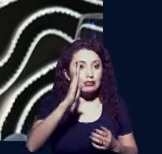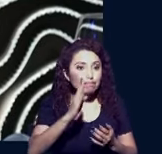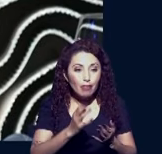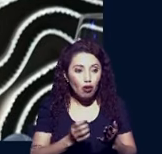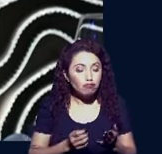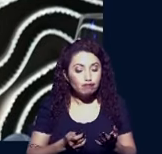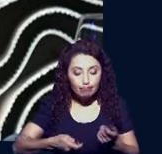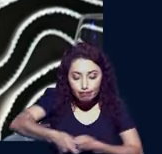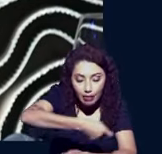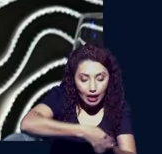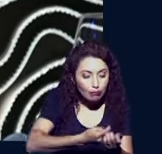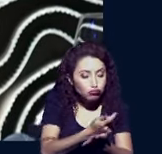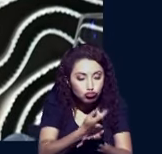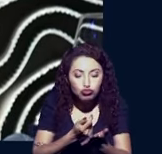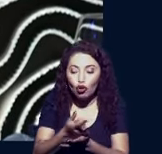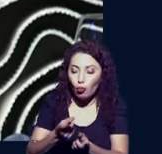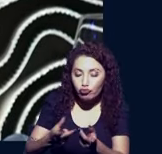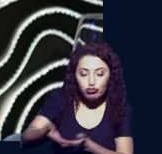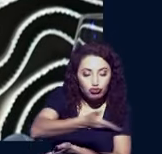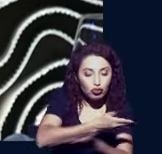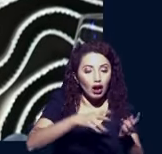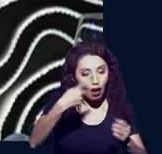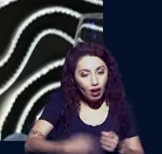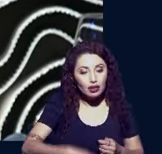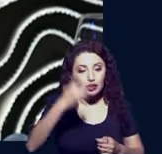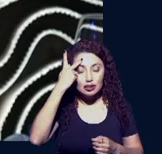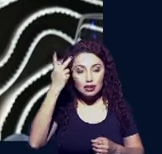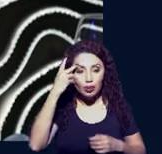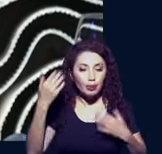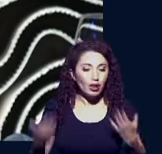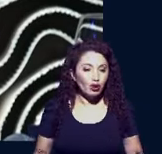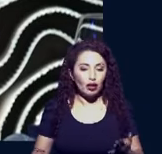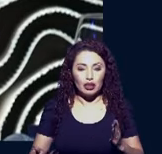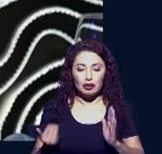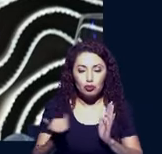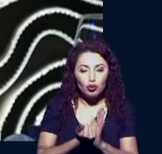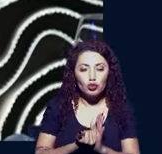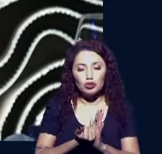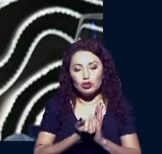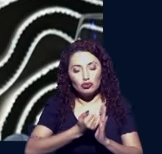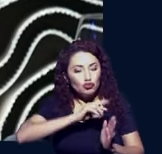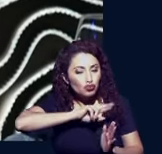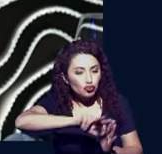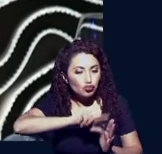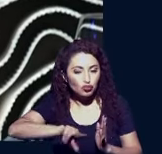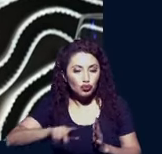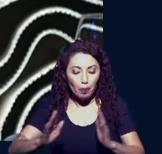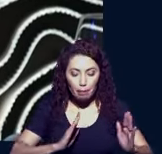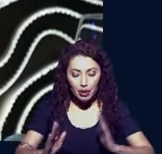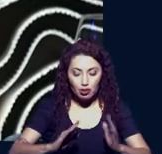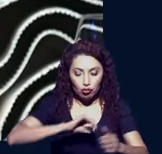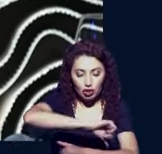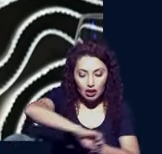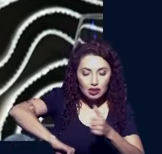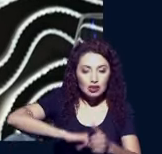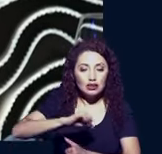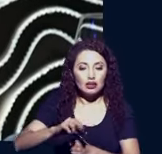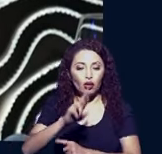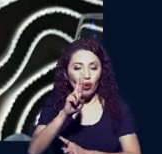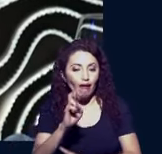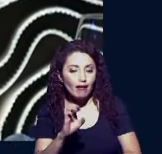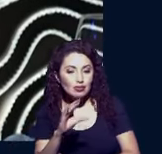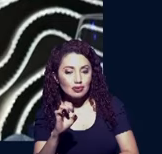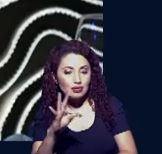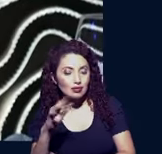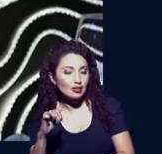Brasil Então a espinha dorsal da reforma tributária a questão do IV Dual computação sobre base Ampla o período de transição de receitas ou seja